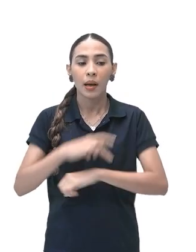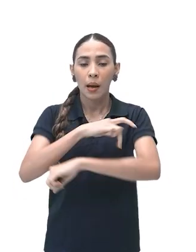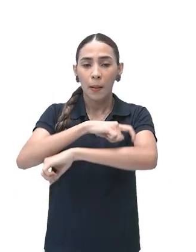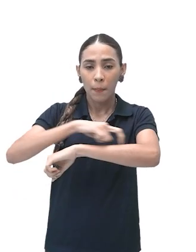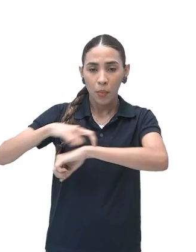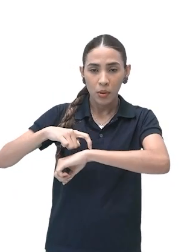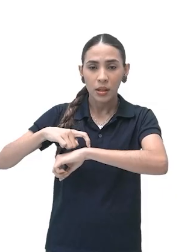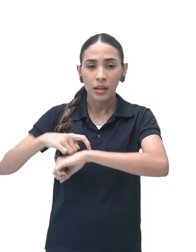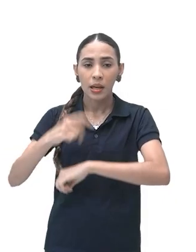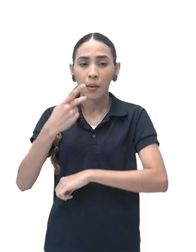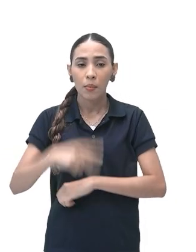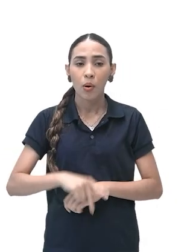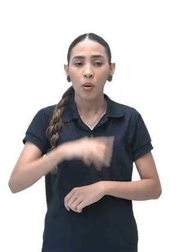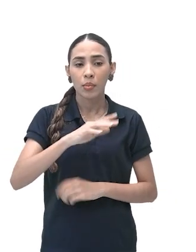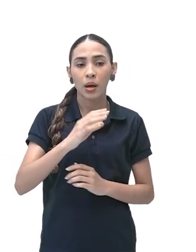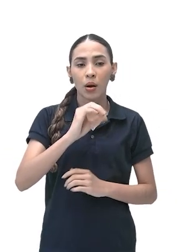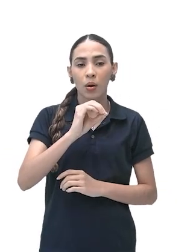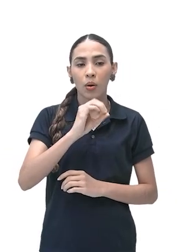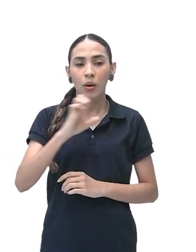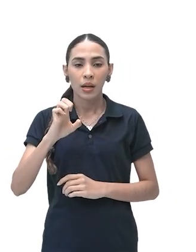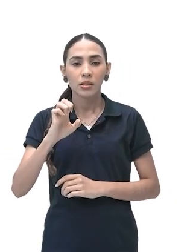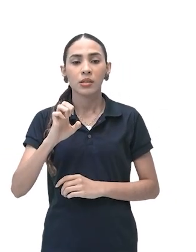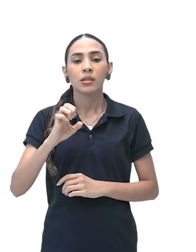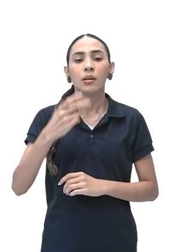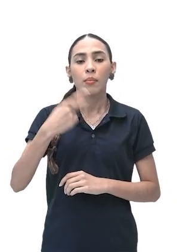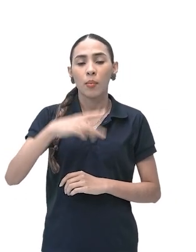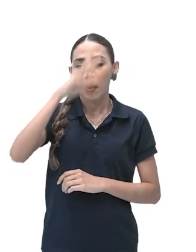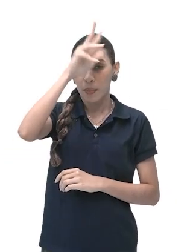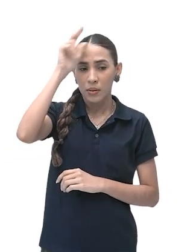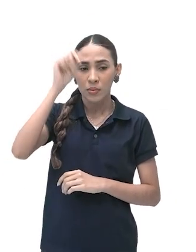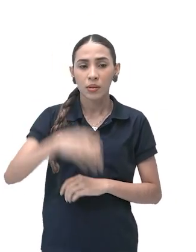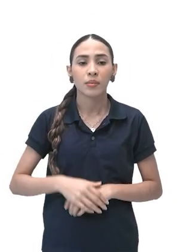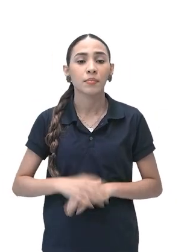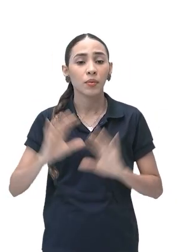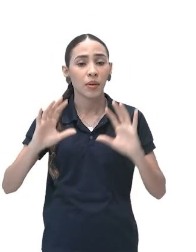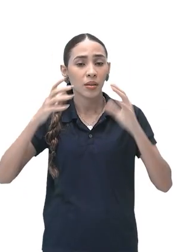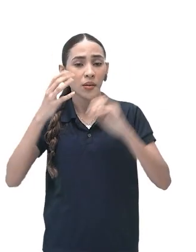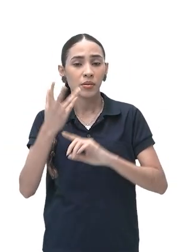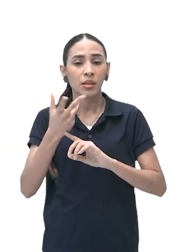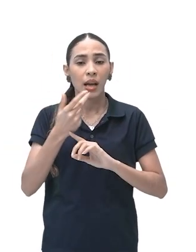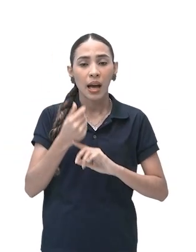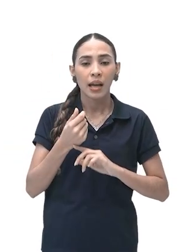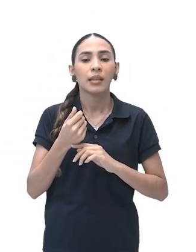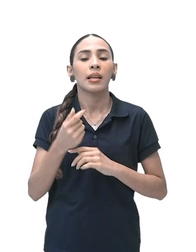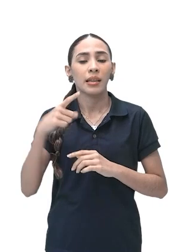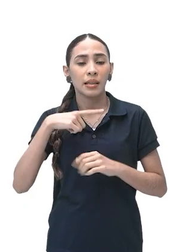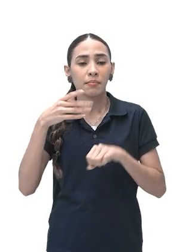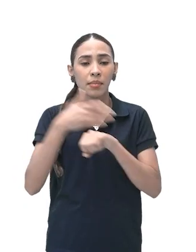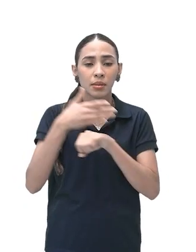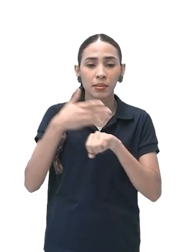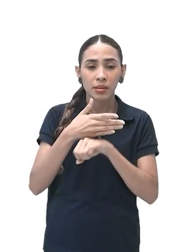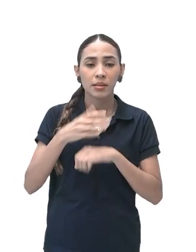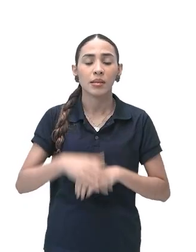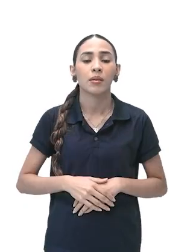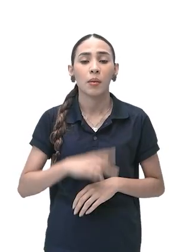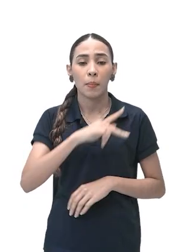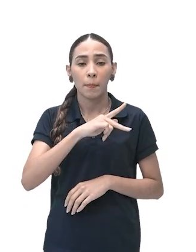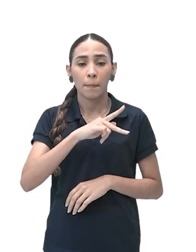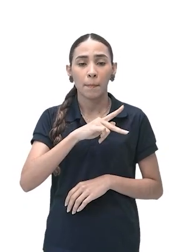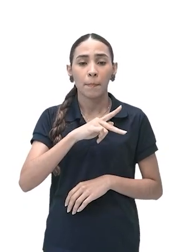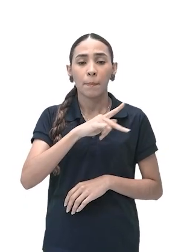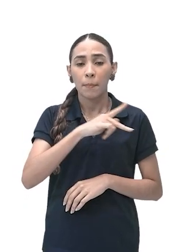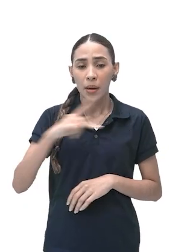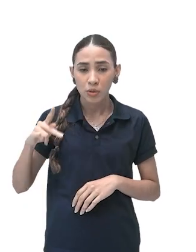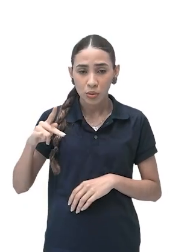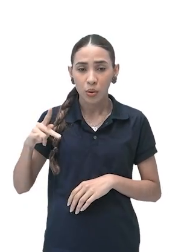zona oeste da capital amazonense. O Festival de Artes Integradas contará com a participação do pastor Braz